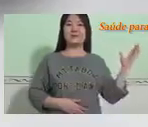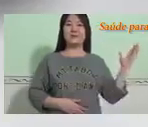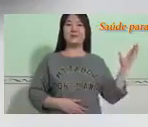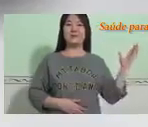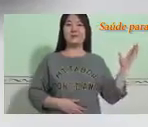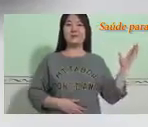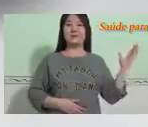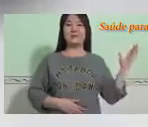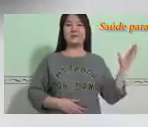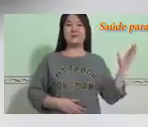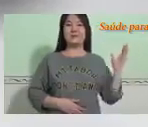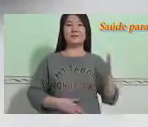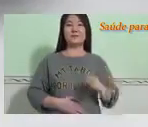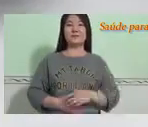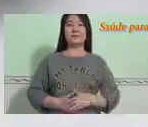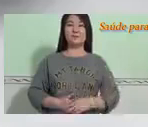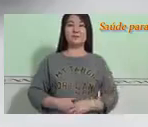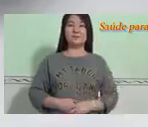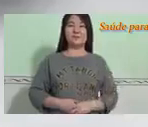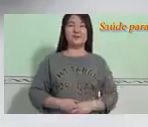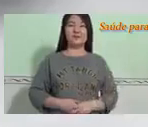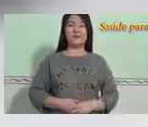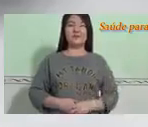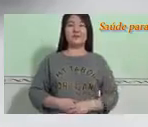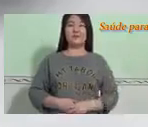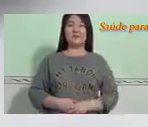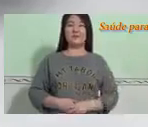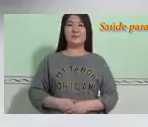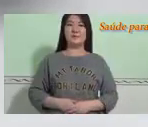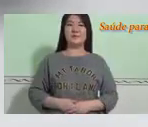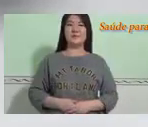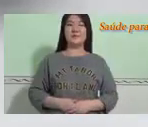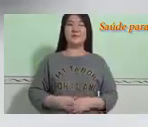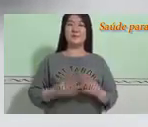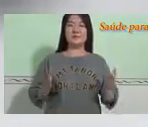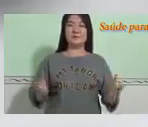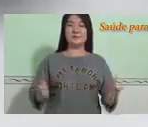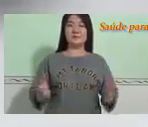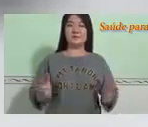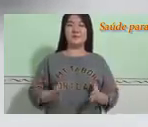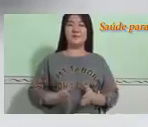a remover as secreções e o muco e fornecer uma alimentação adequada.